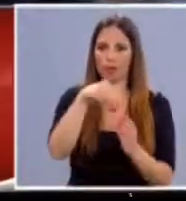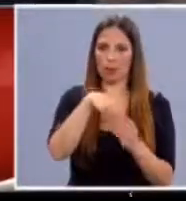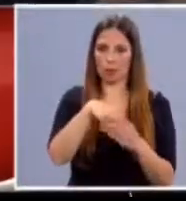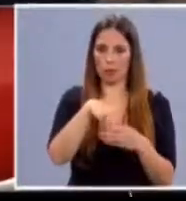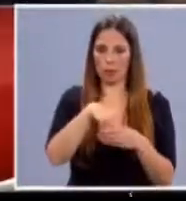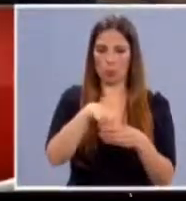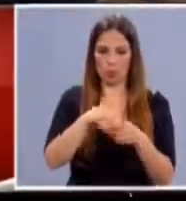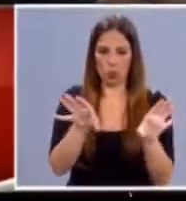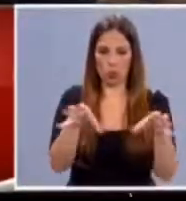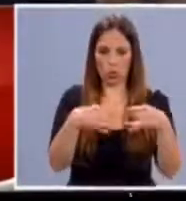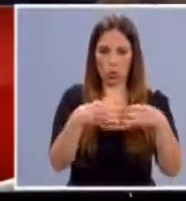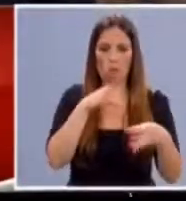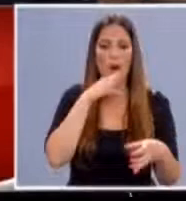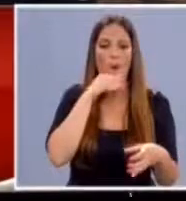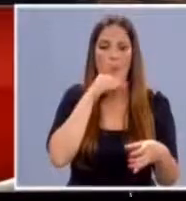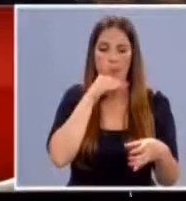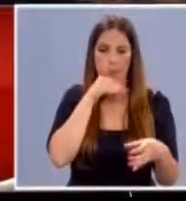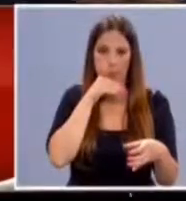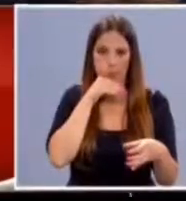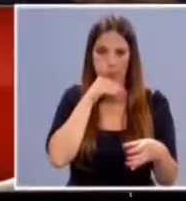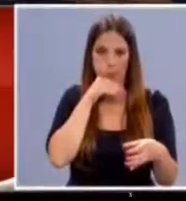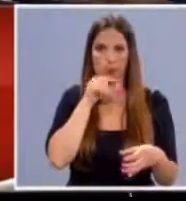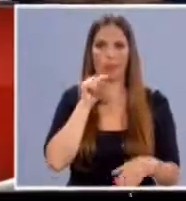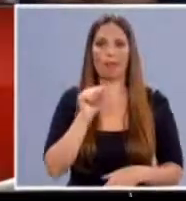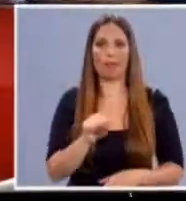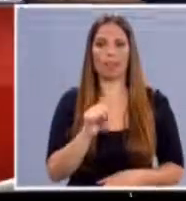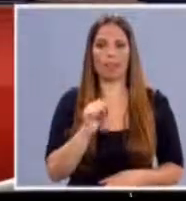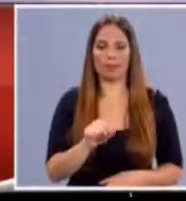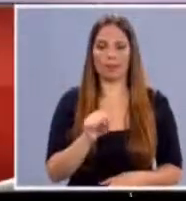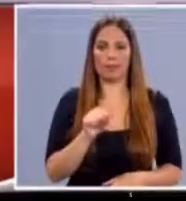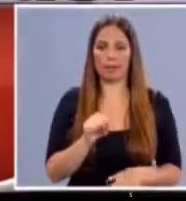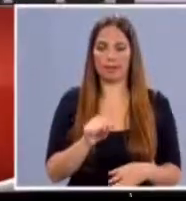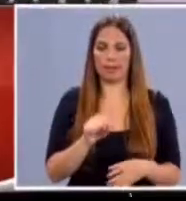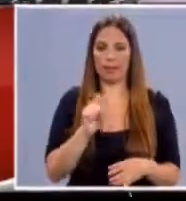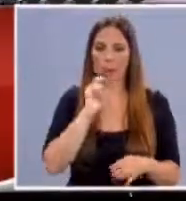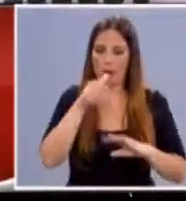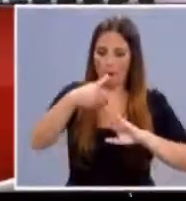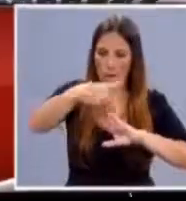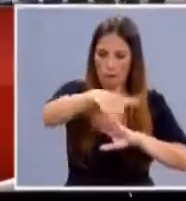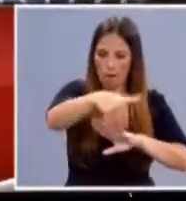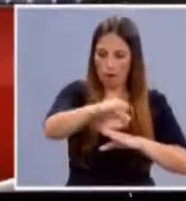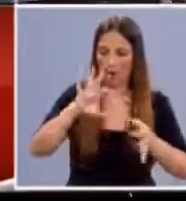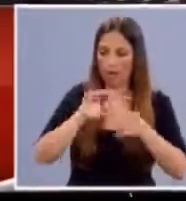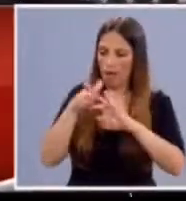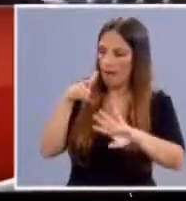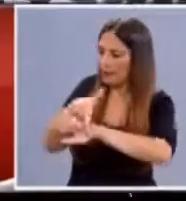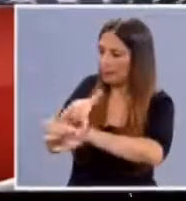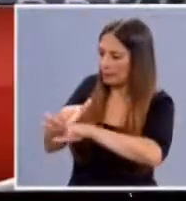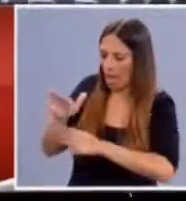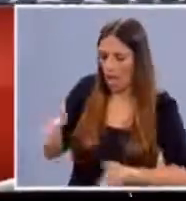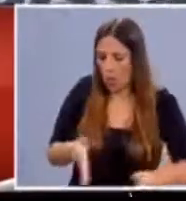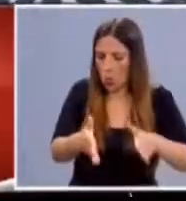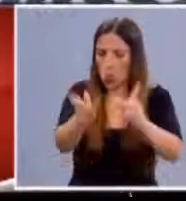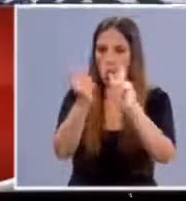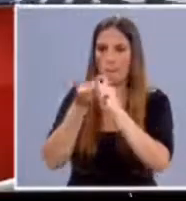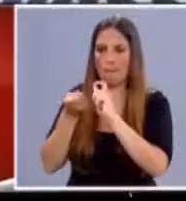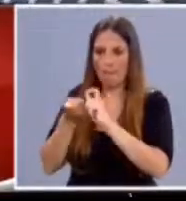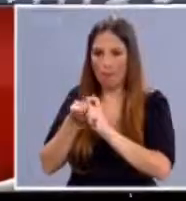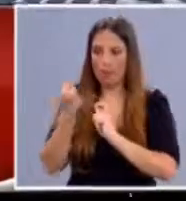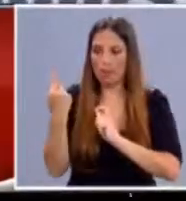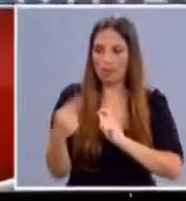contingente policial que primará pela visibilidade do exterior nos acessos ao Altice Arena e que integrará as várias valências da